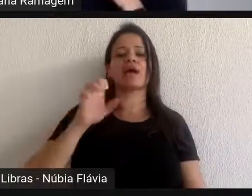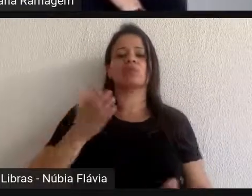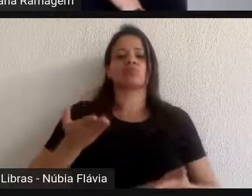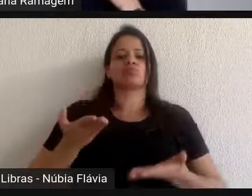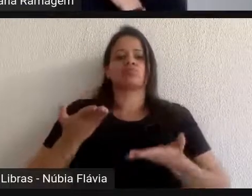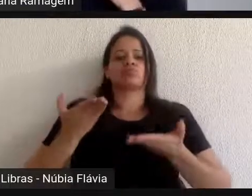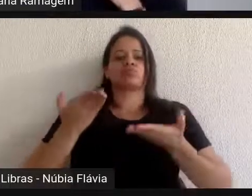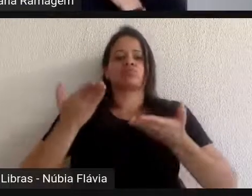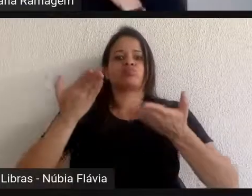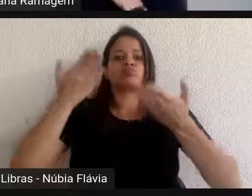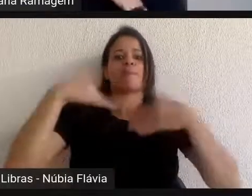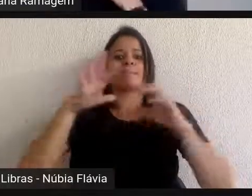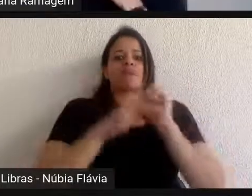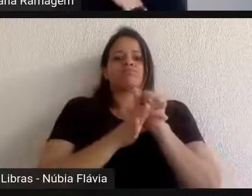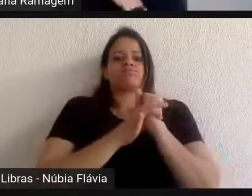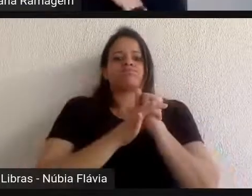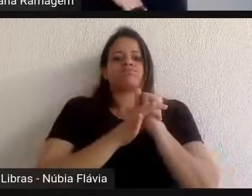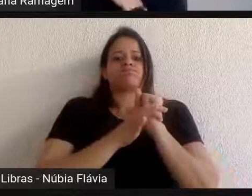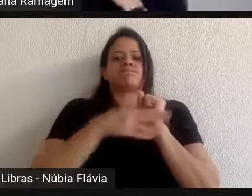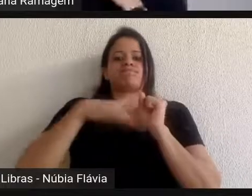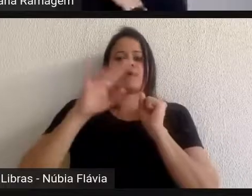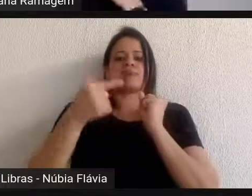acaba potencializando